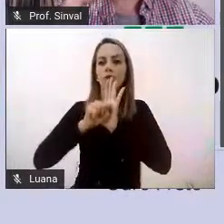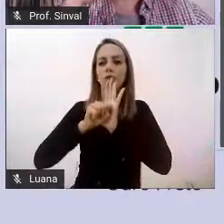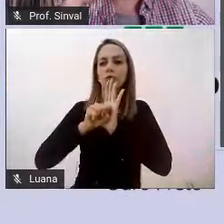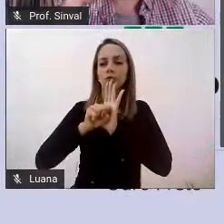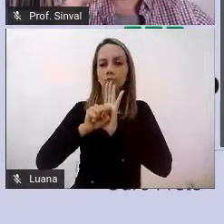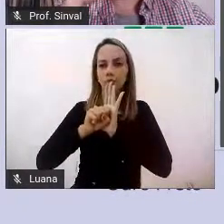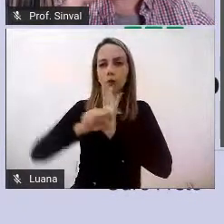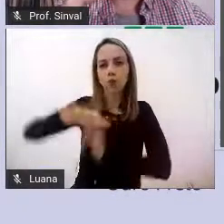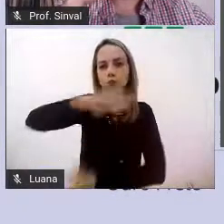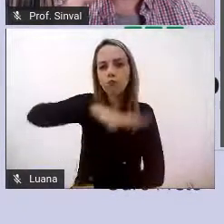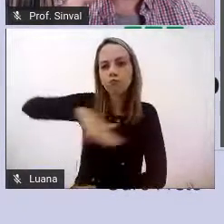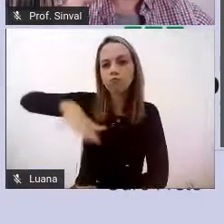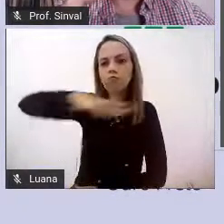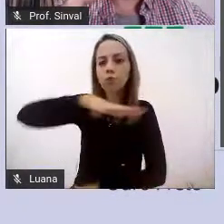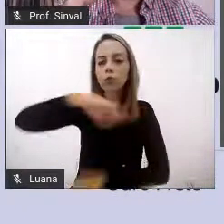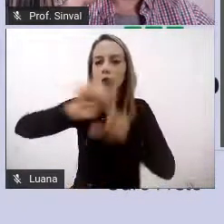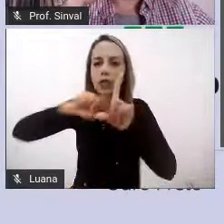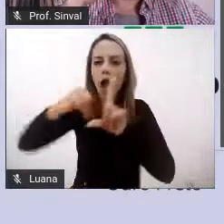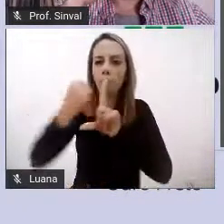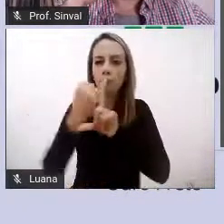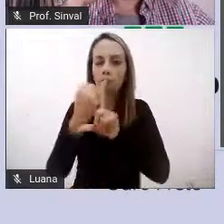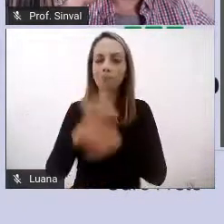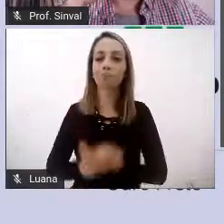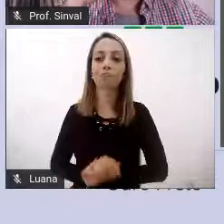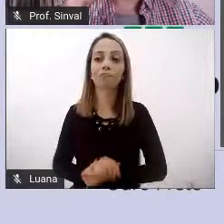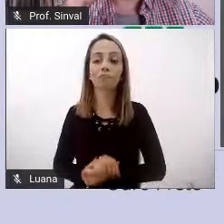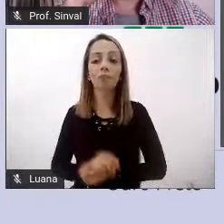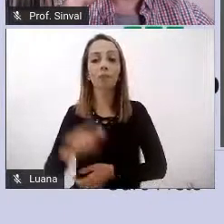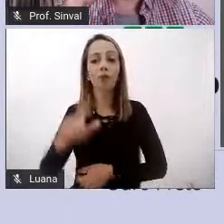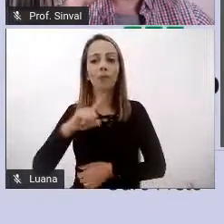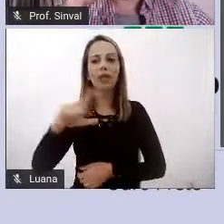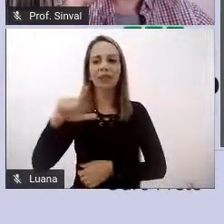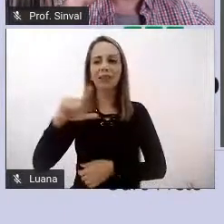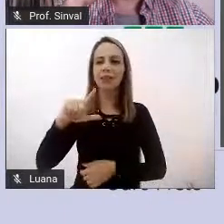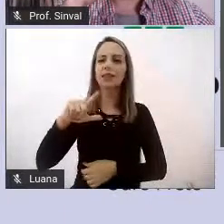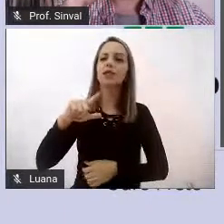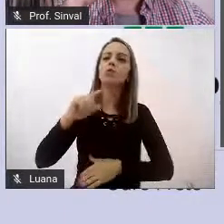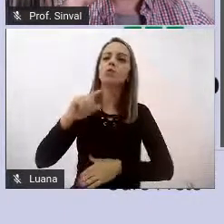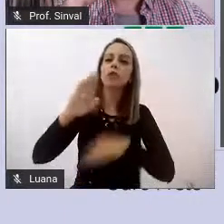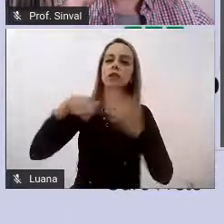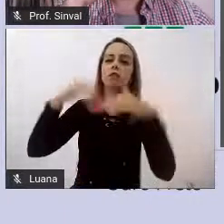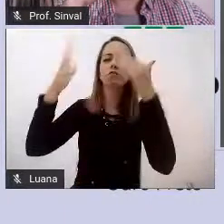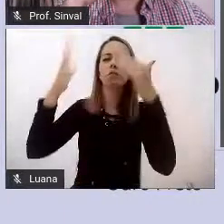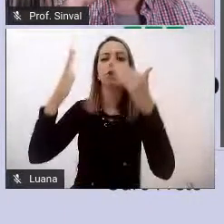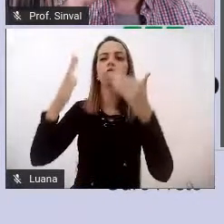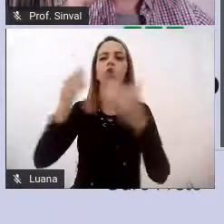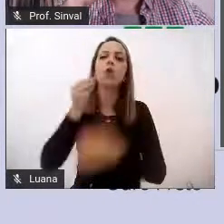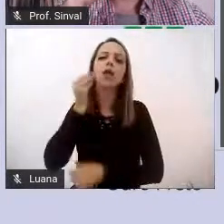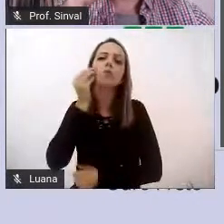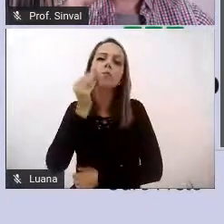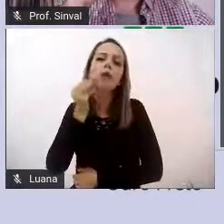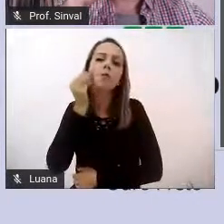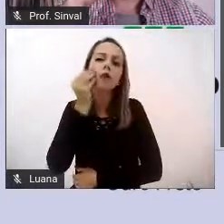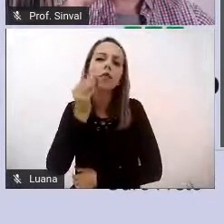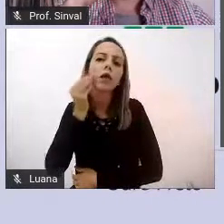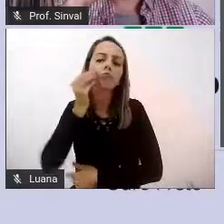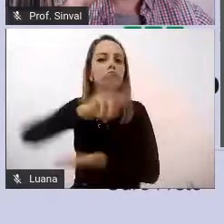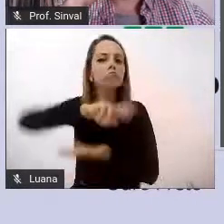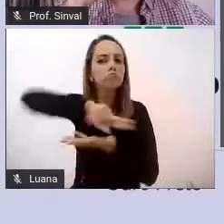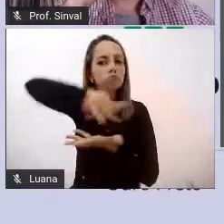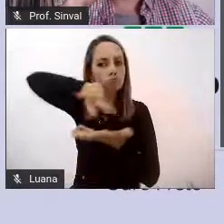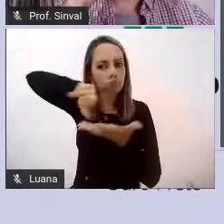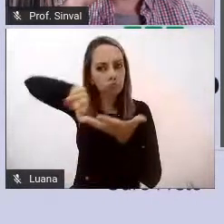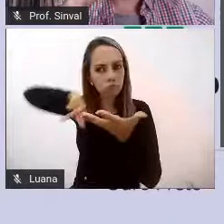sociais. Além disso, existe o desenvolvimento de uma série de experimentações alimentares que são